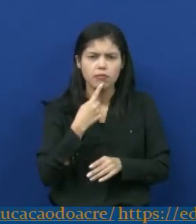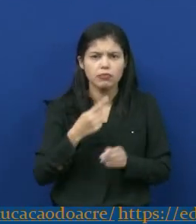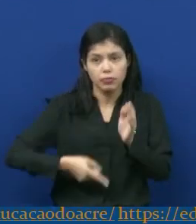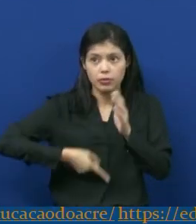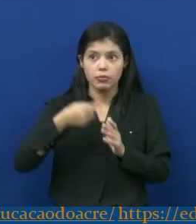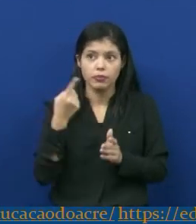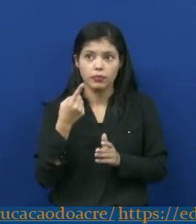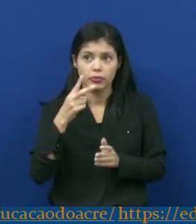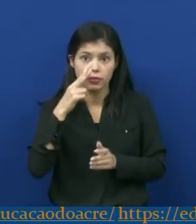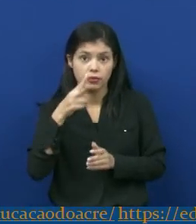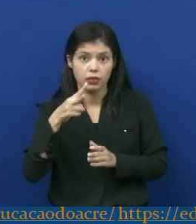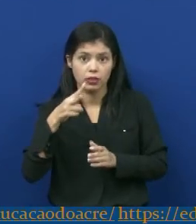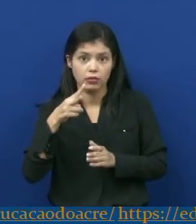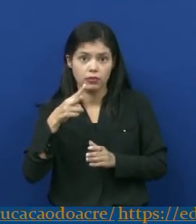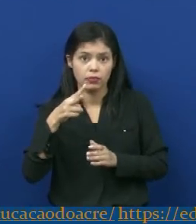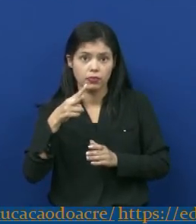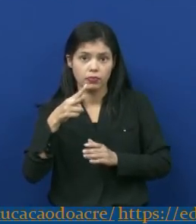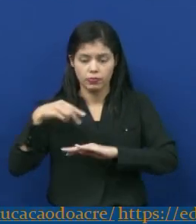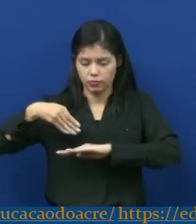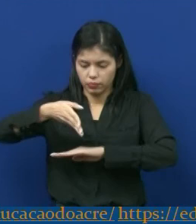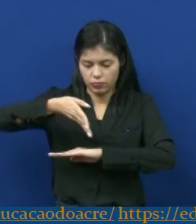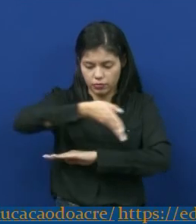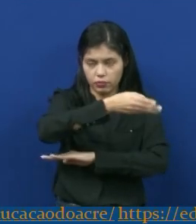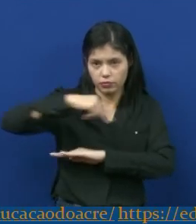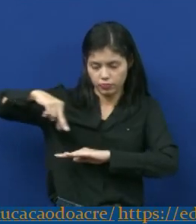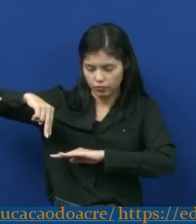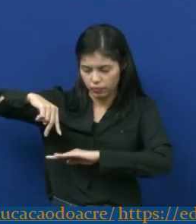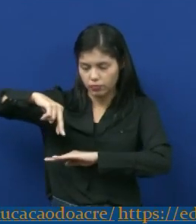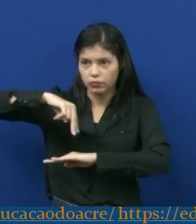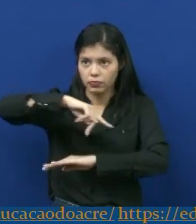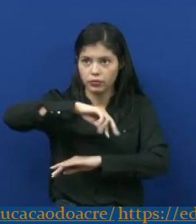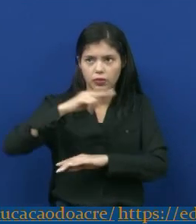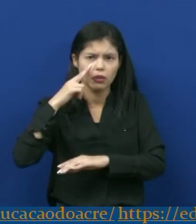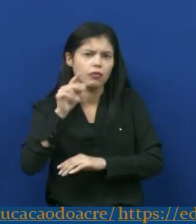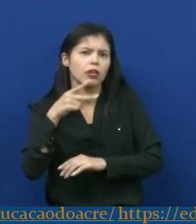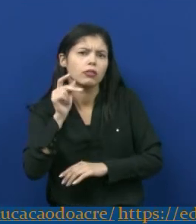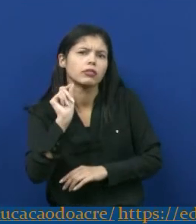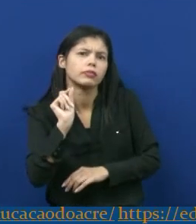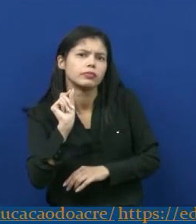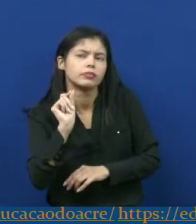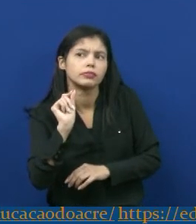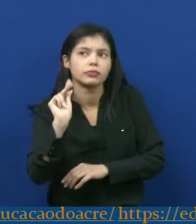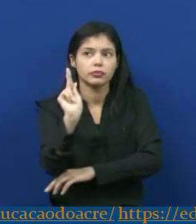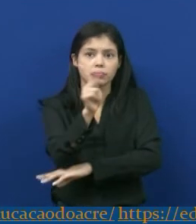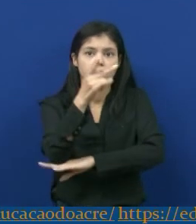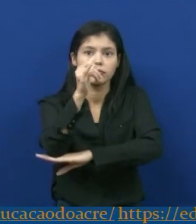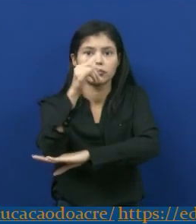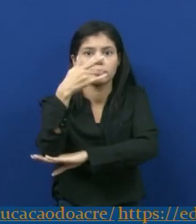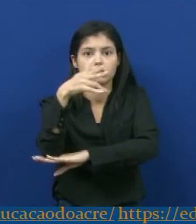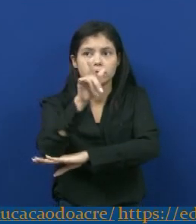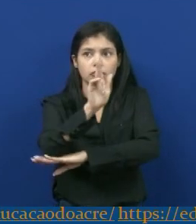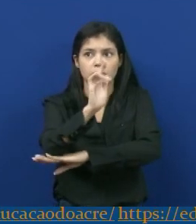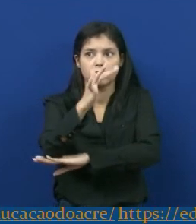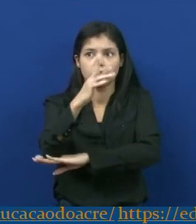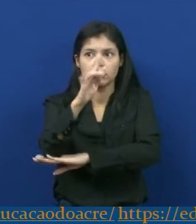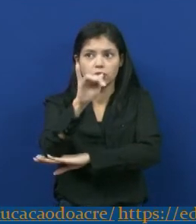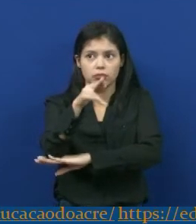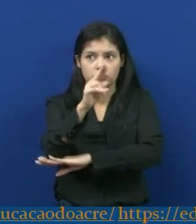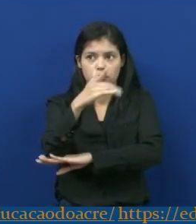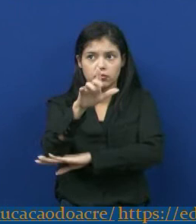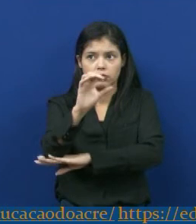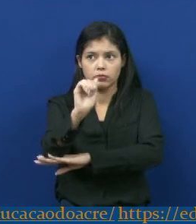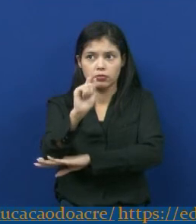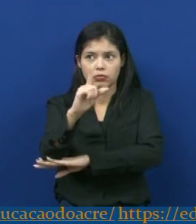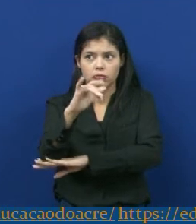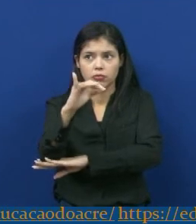ves um anciano cruzando a calle, né? Eu posso dizer hay que ayudar a los ancianos,